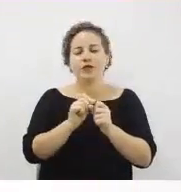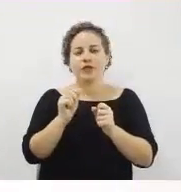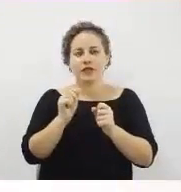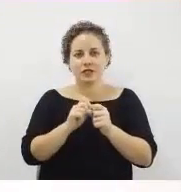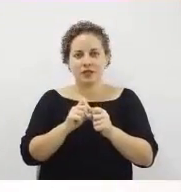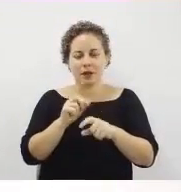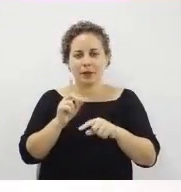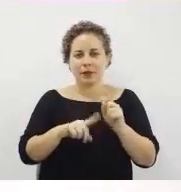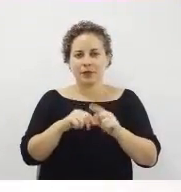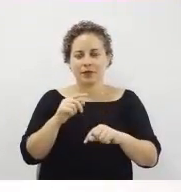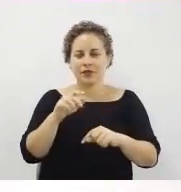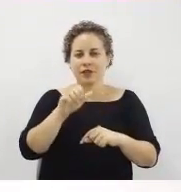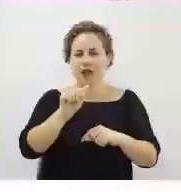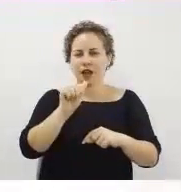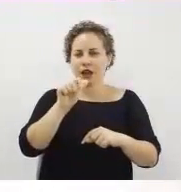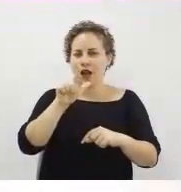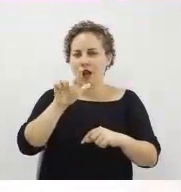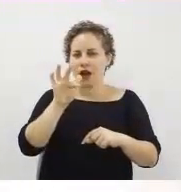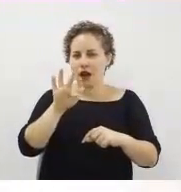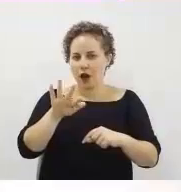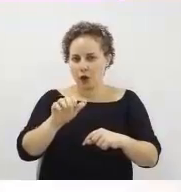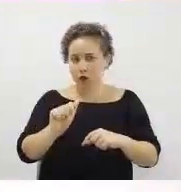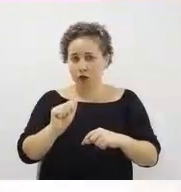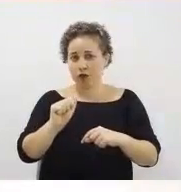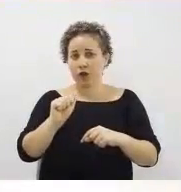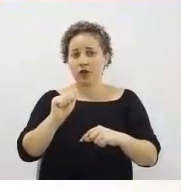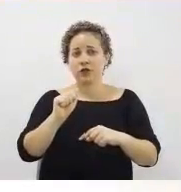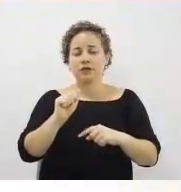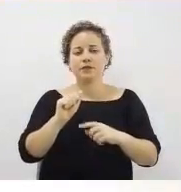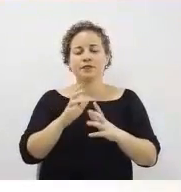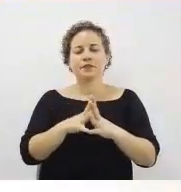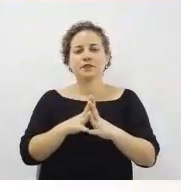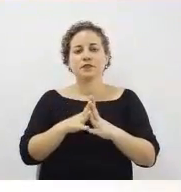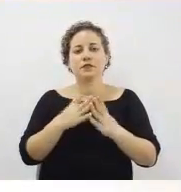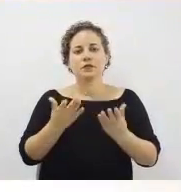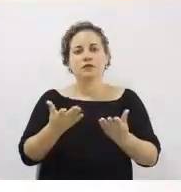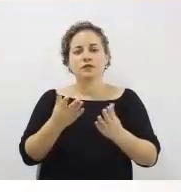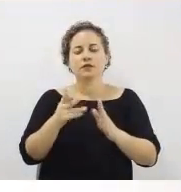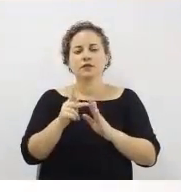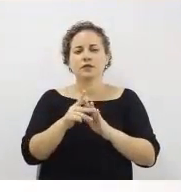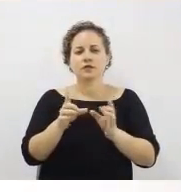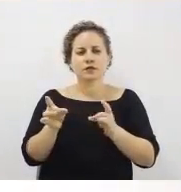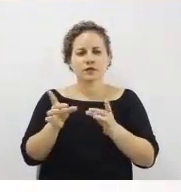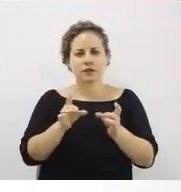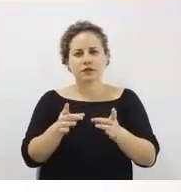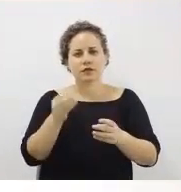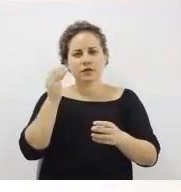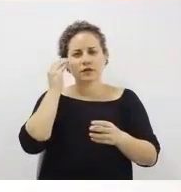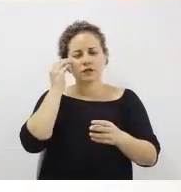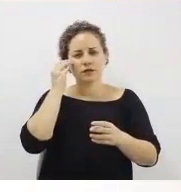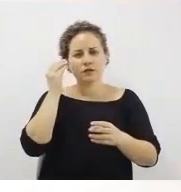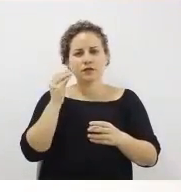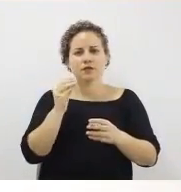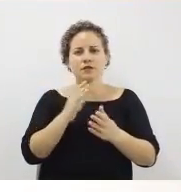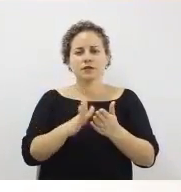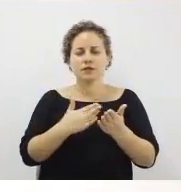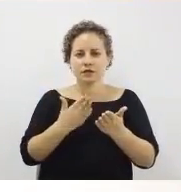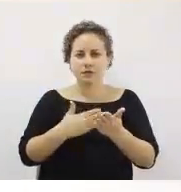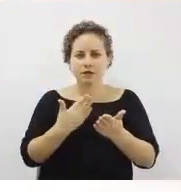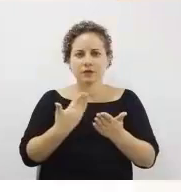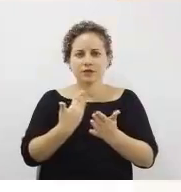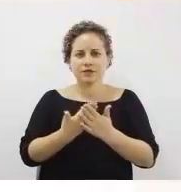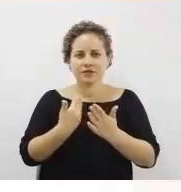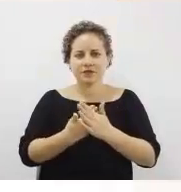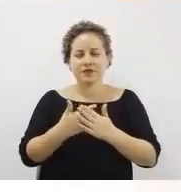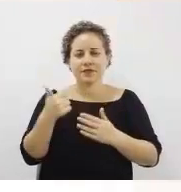da empresa Alfa, aquela empresa de materiais de construção. É uma empresa de vigas, como vimos no caderno de estudos. Então, digamos